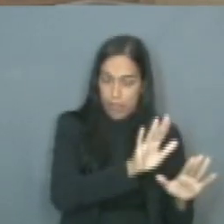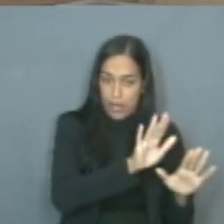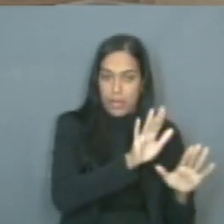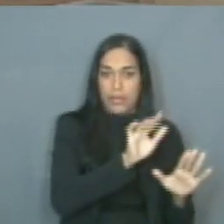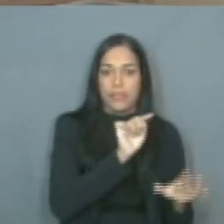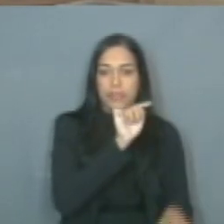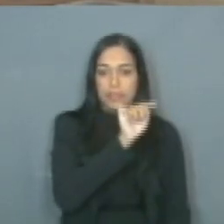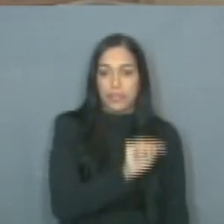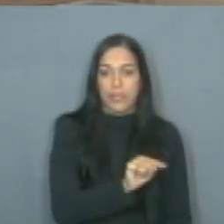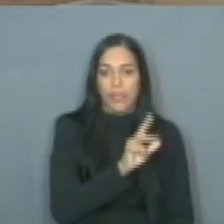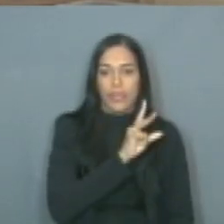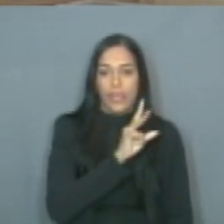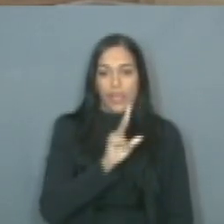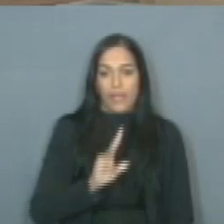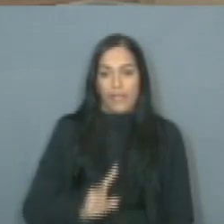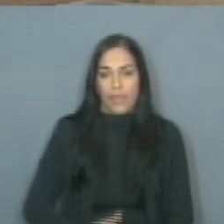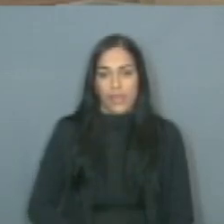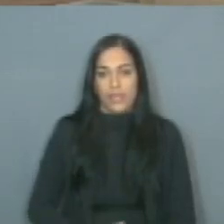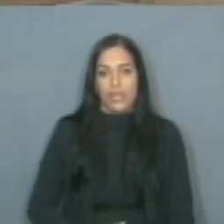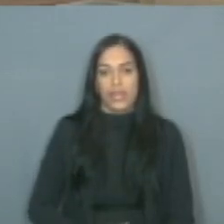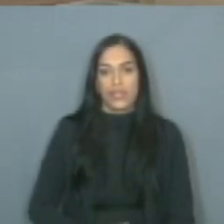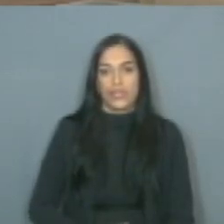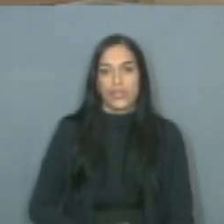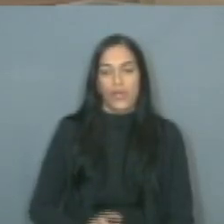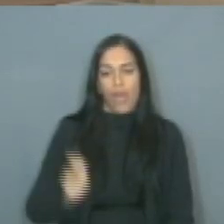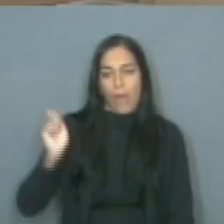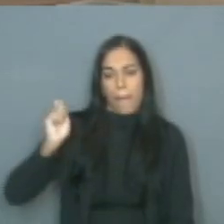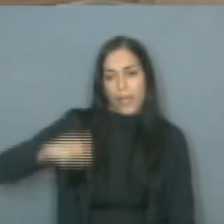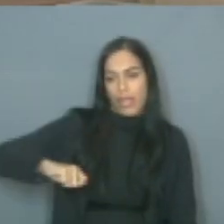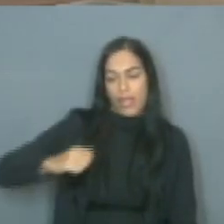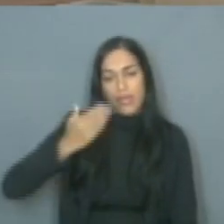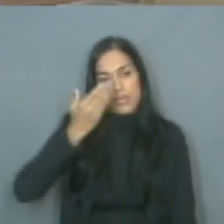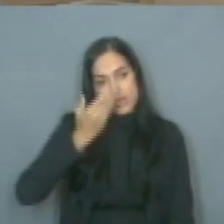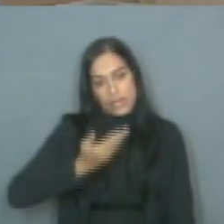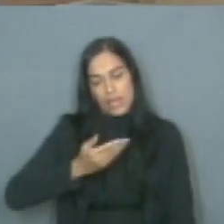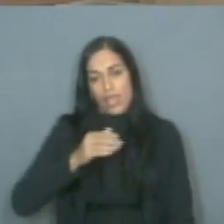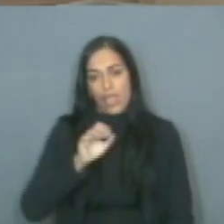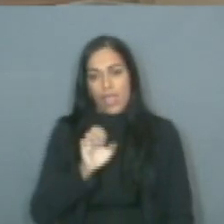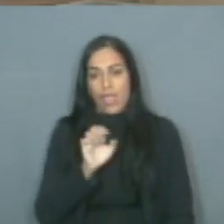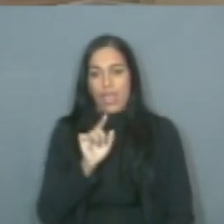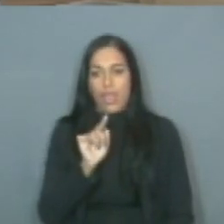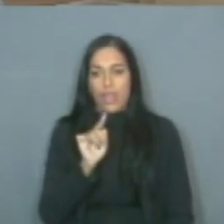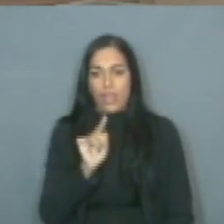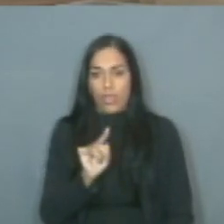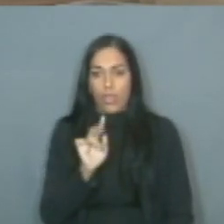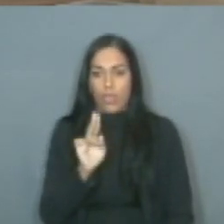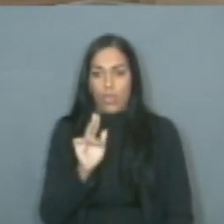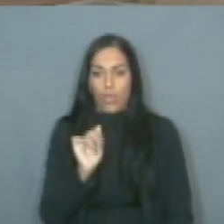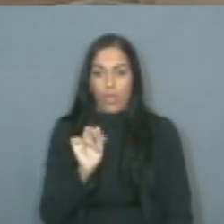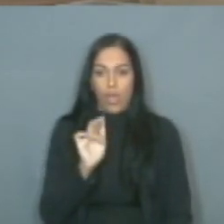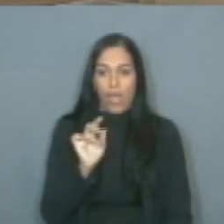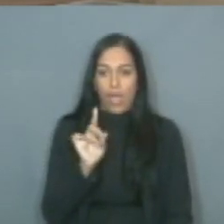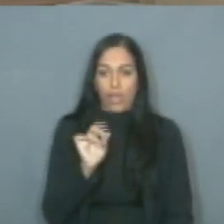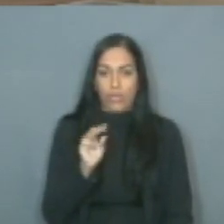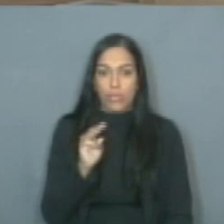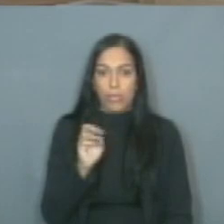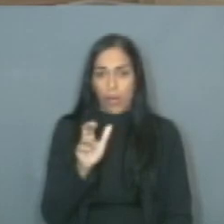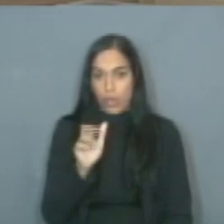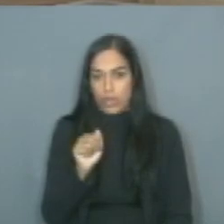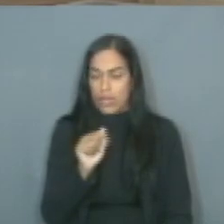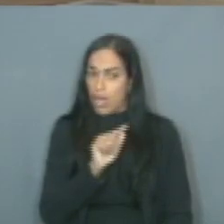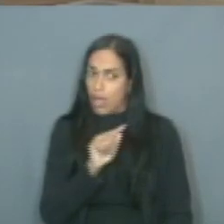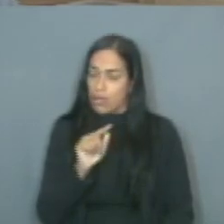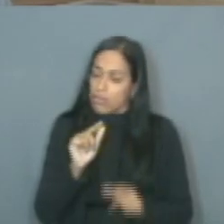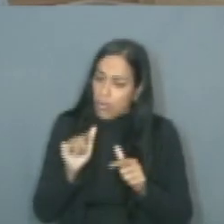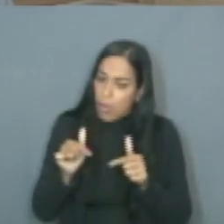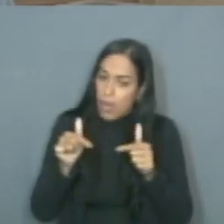Vossa Excelência, vereador, competentíssimo vereador Eduardo Moura. Dizer que essa não é uma